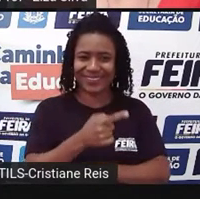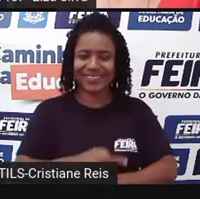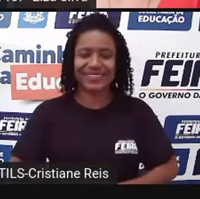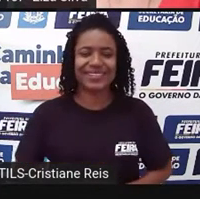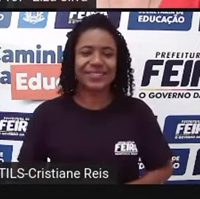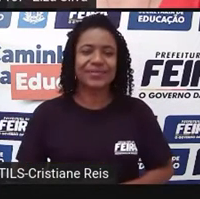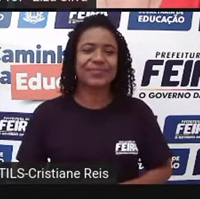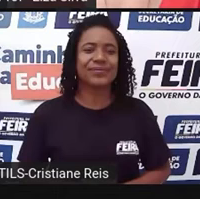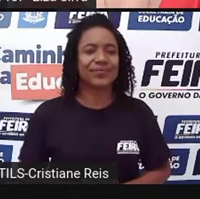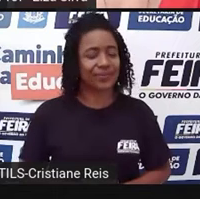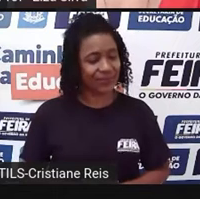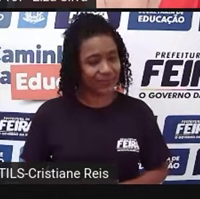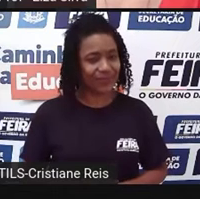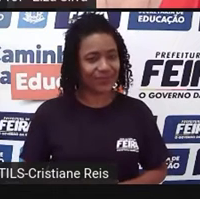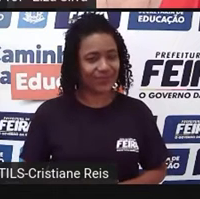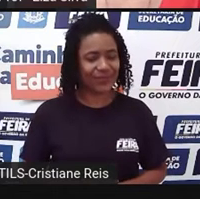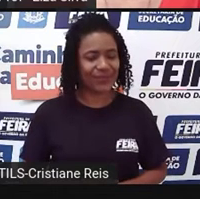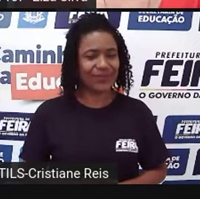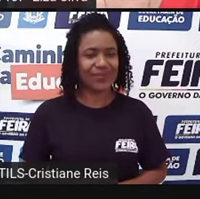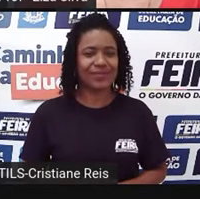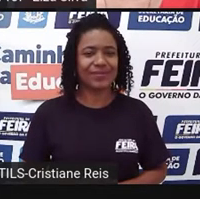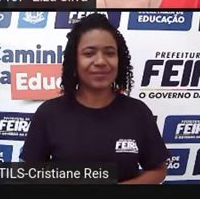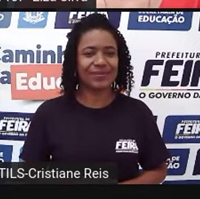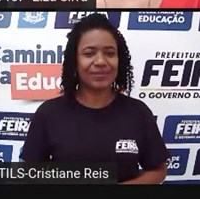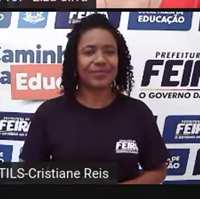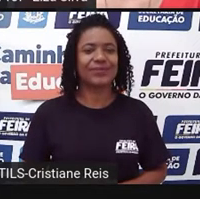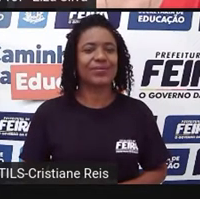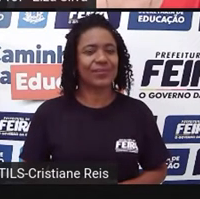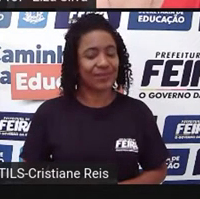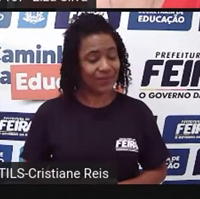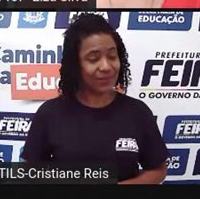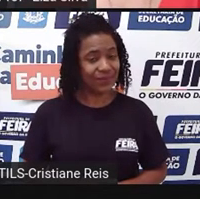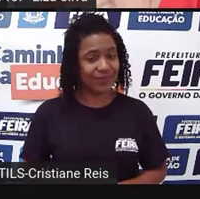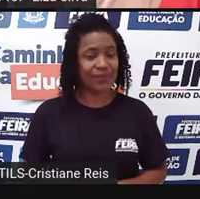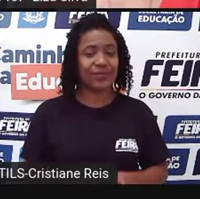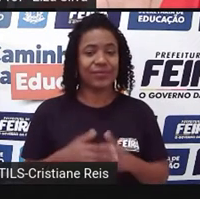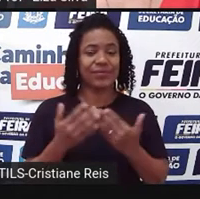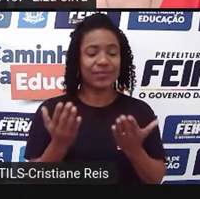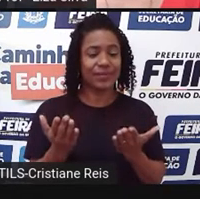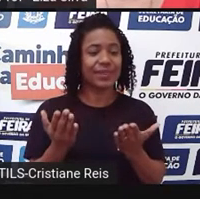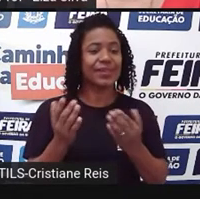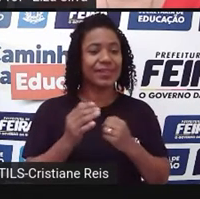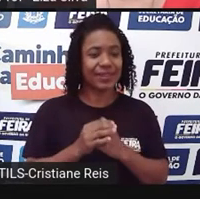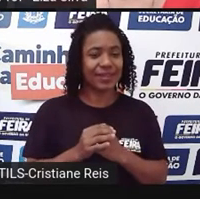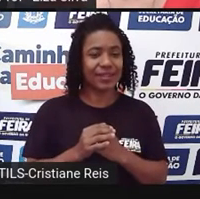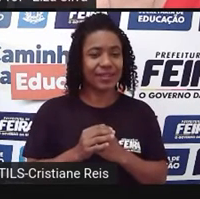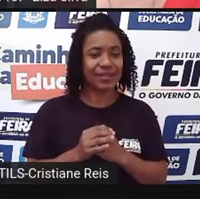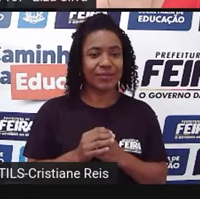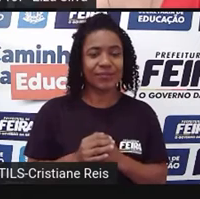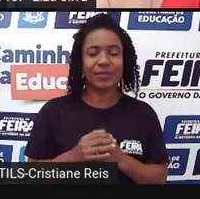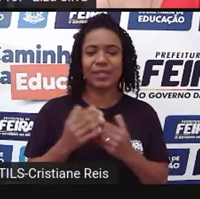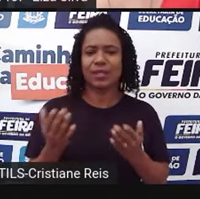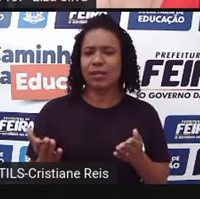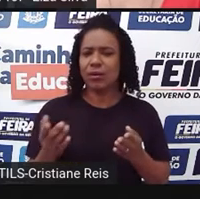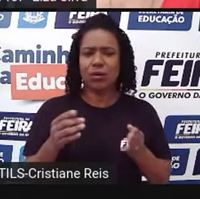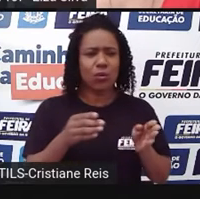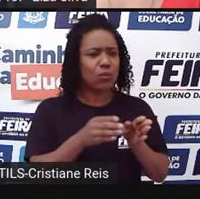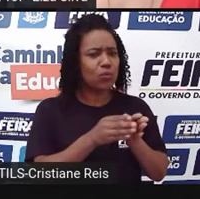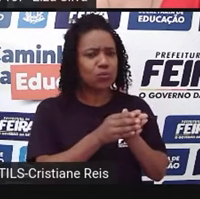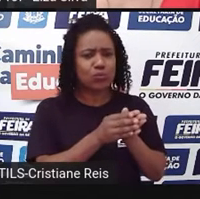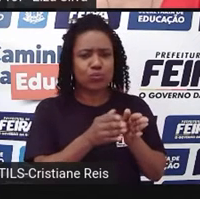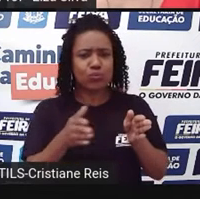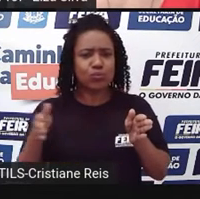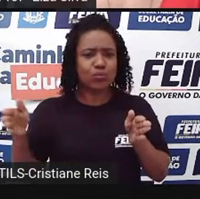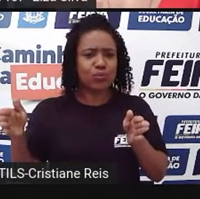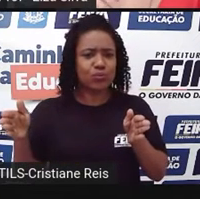fui não o Olaf isso o que é que você sabe a respeito do time Line né